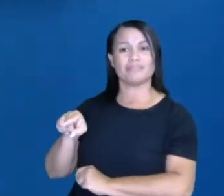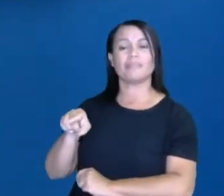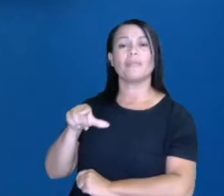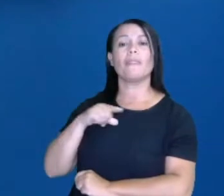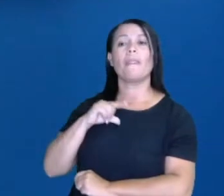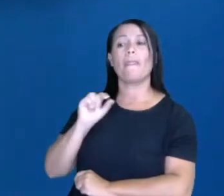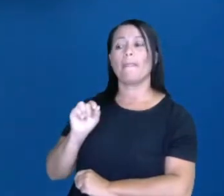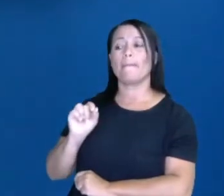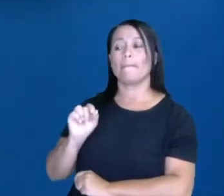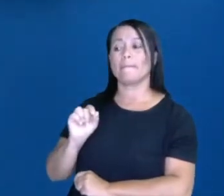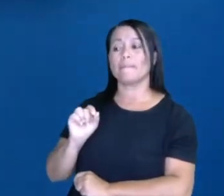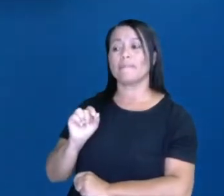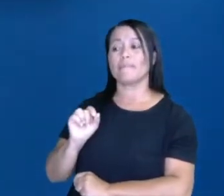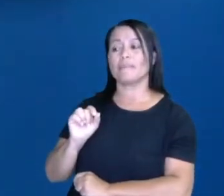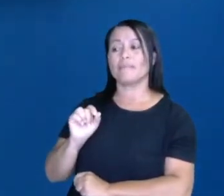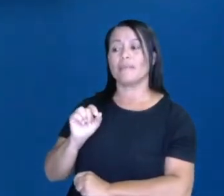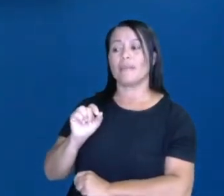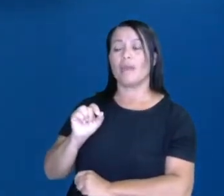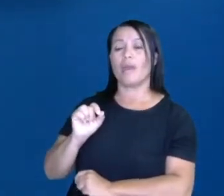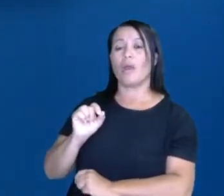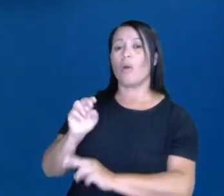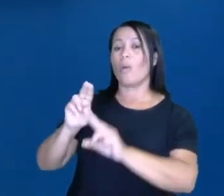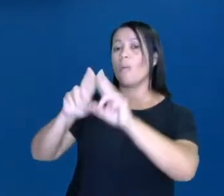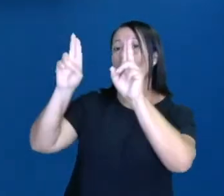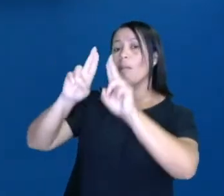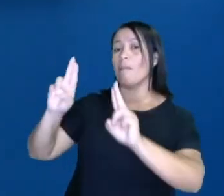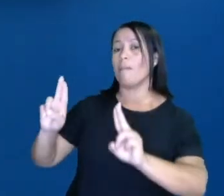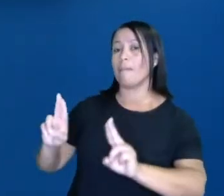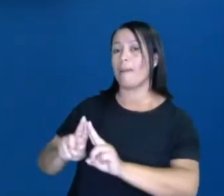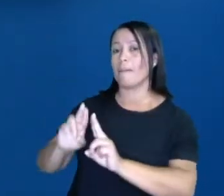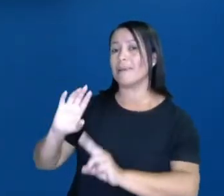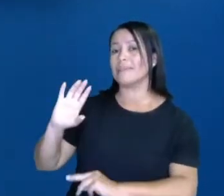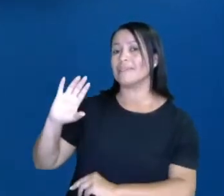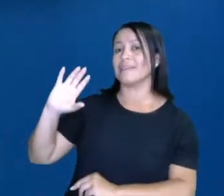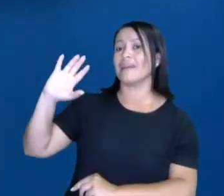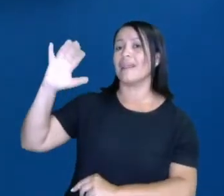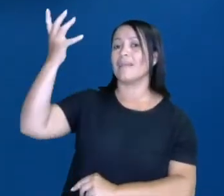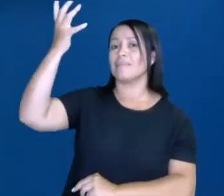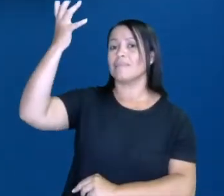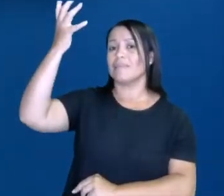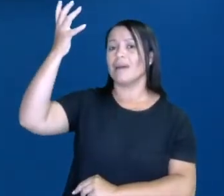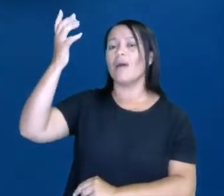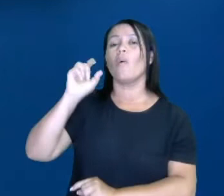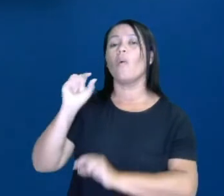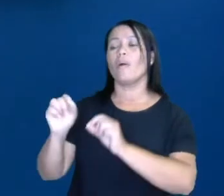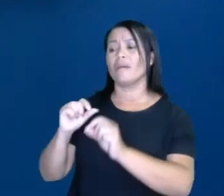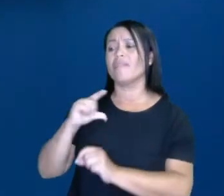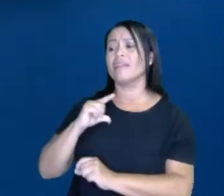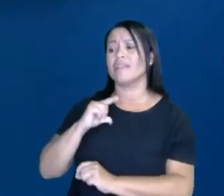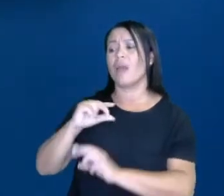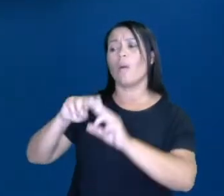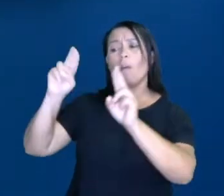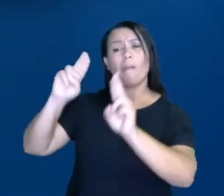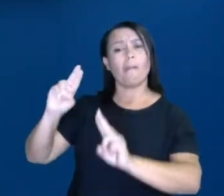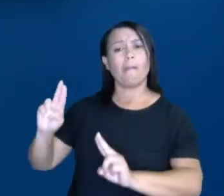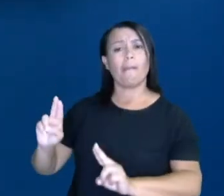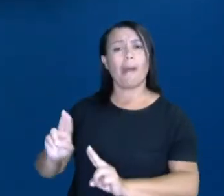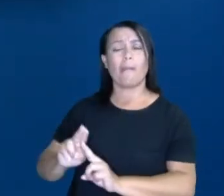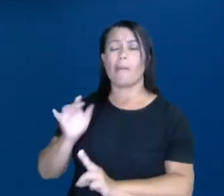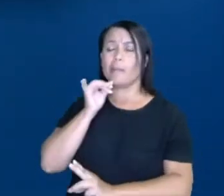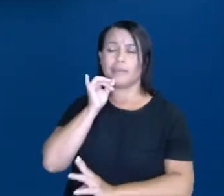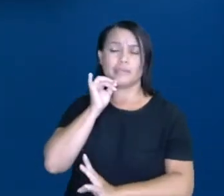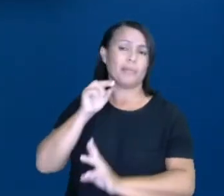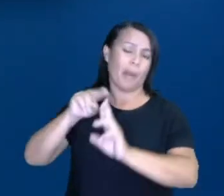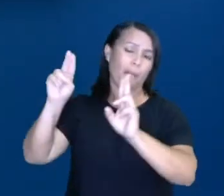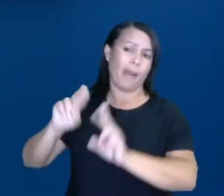a gente tem o mapa de clima, que aí a gente vai ser um mapa, não deixa de